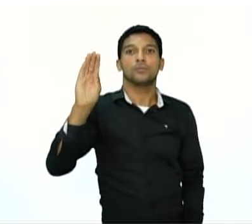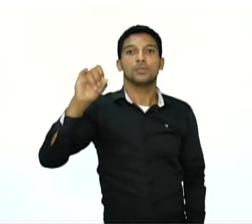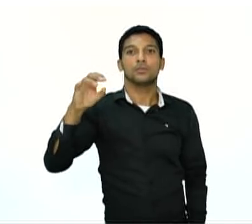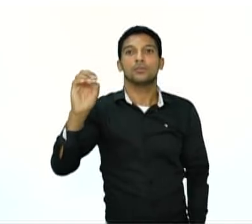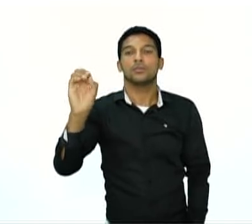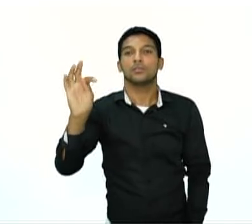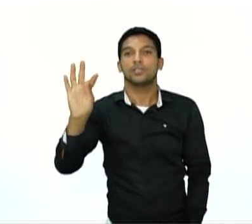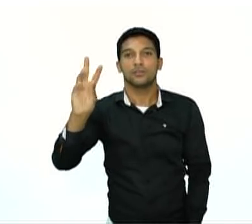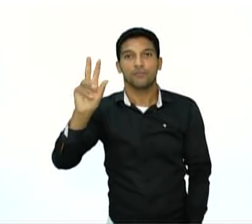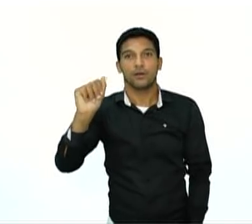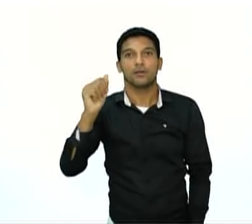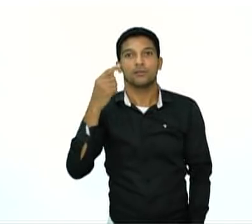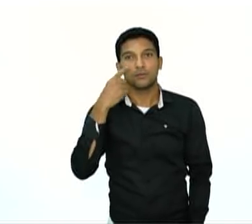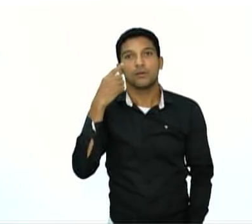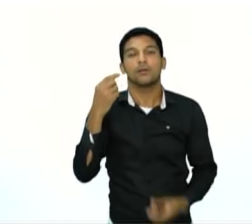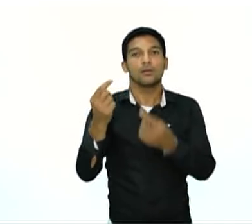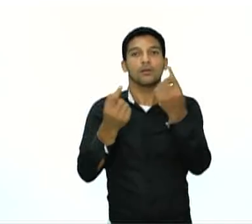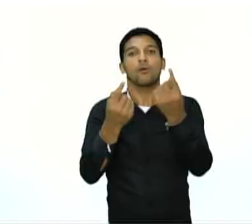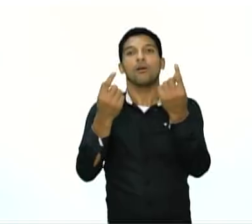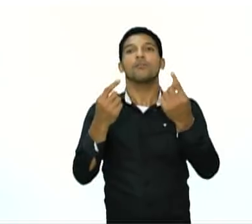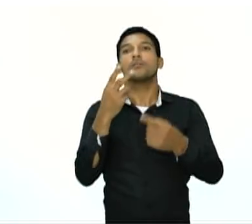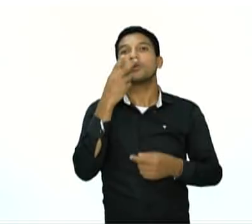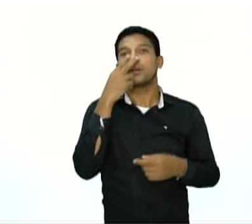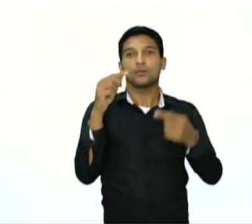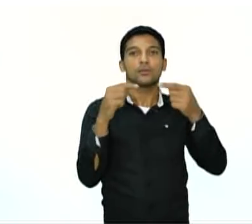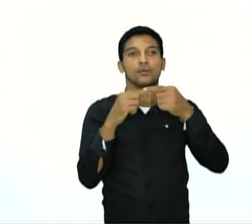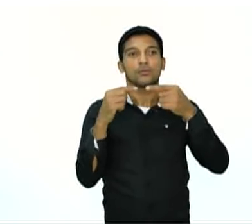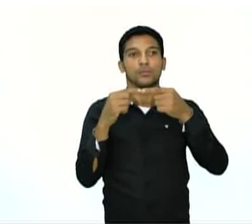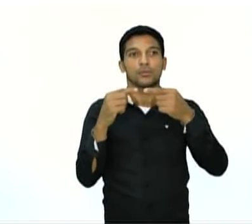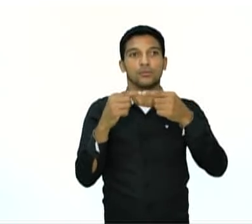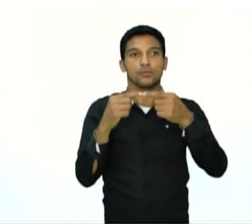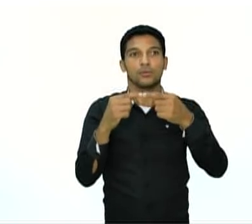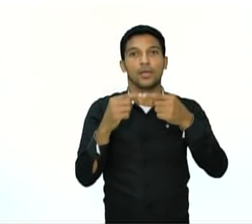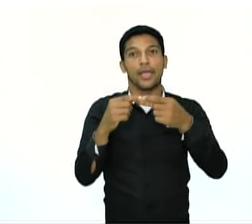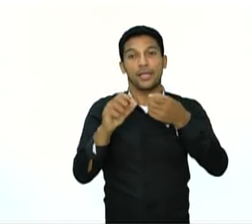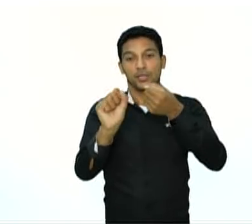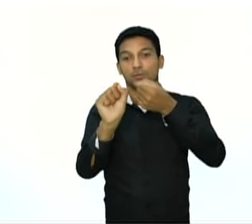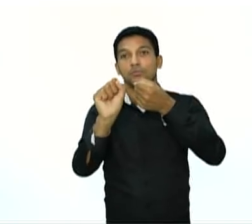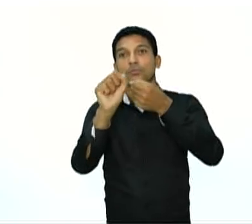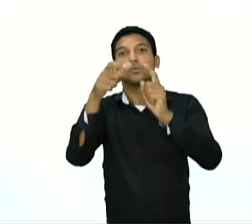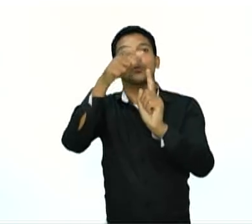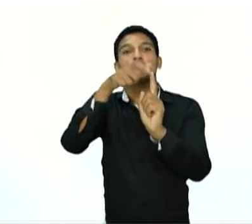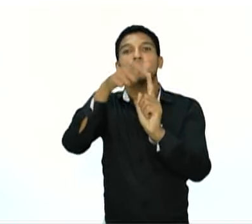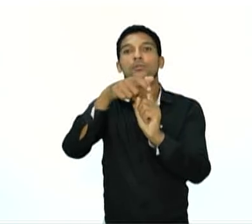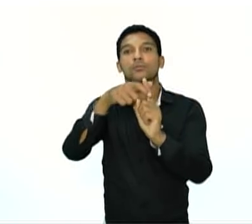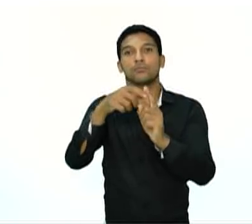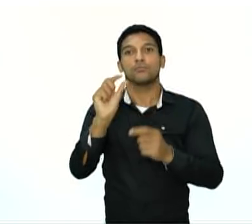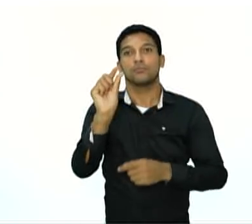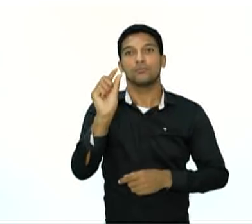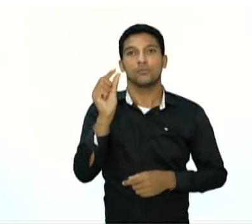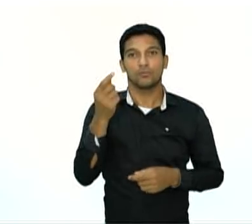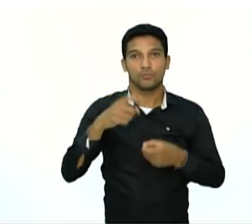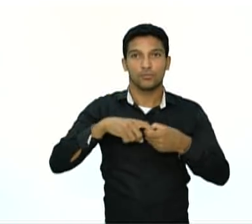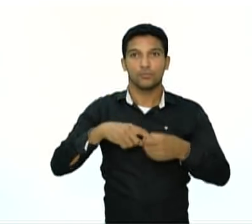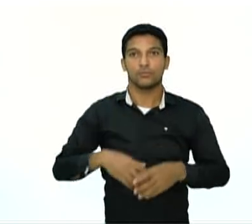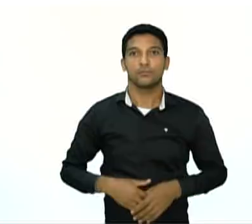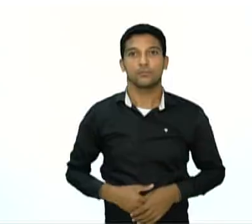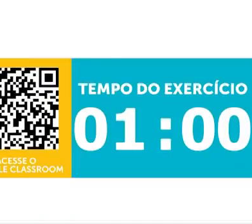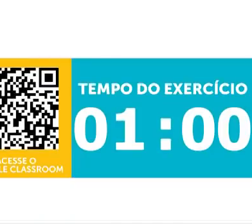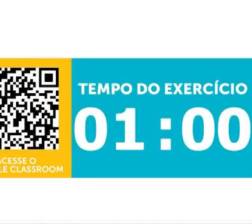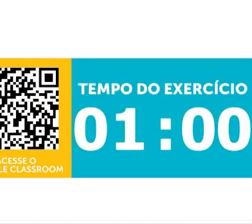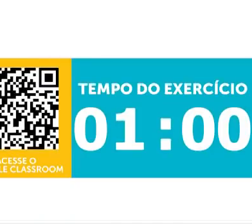Você vai assinalar aquela que você acha que a oração subordinada é o sujeito. Já voltamos.